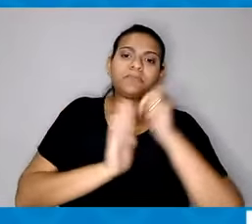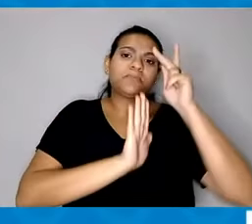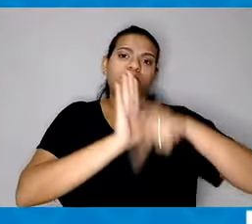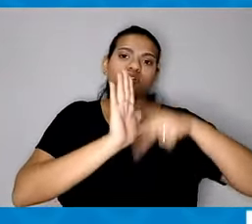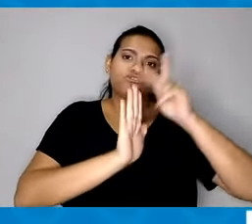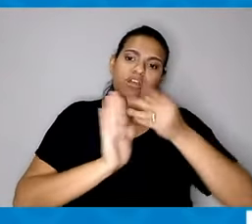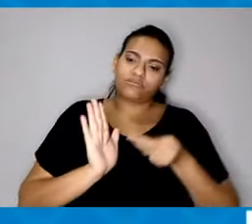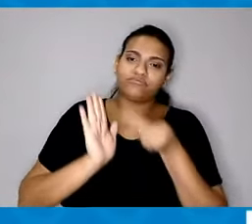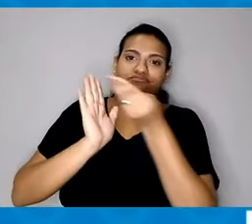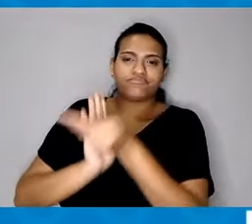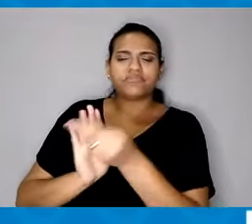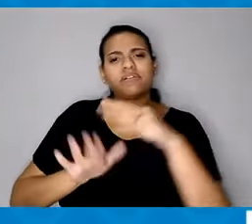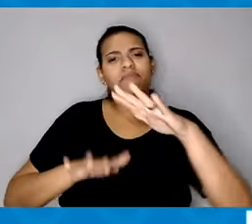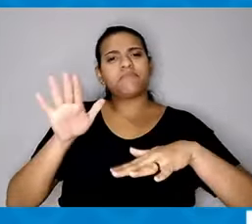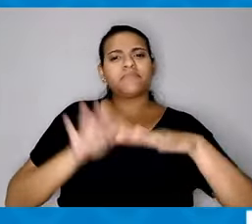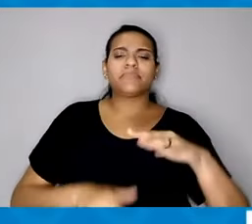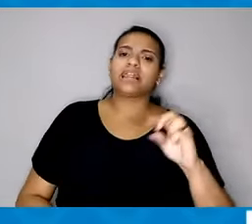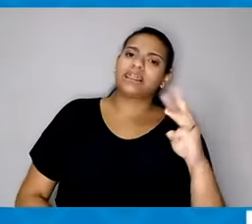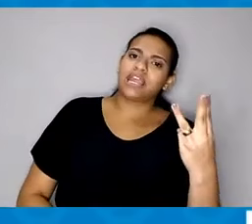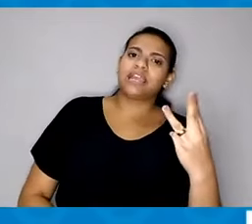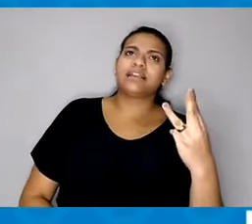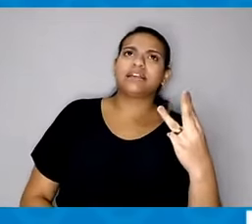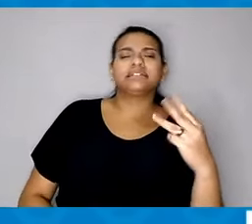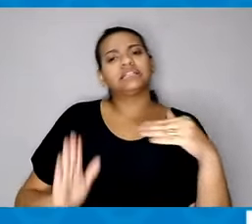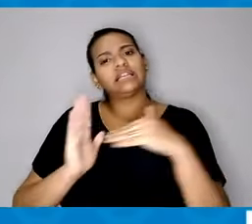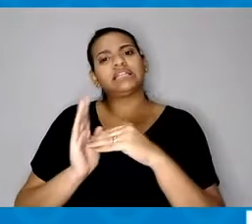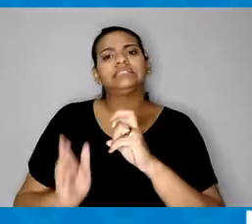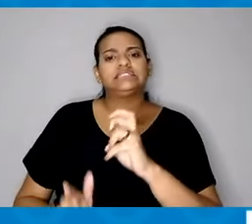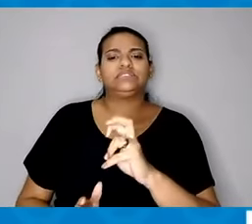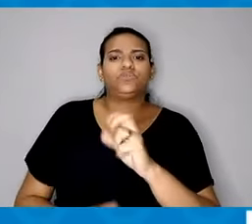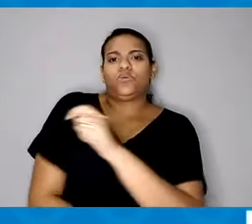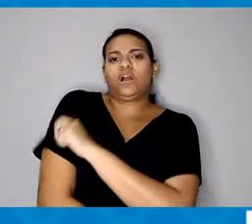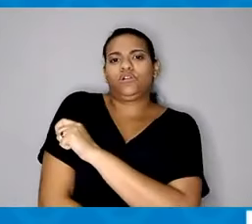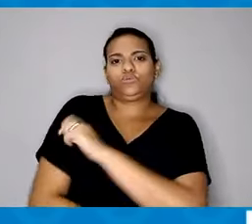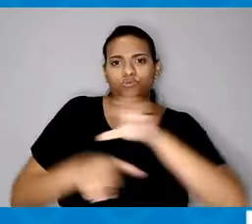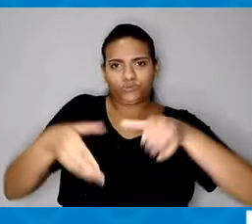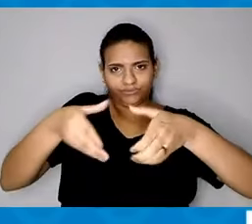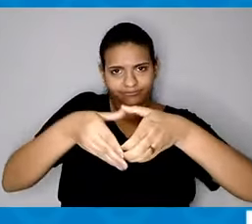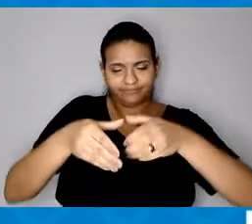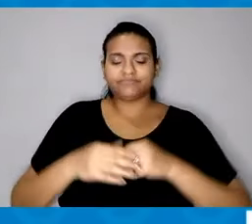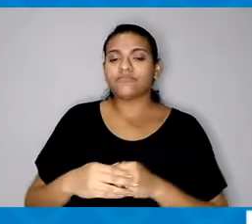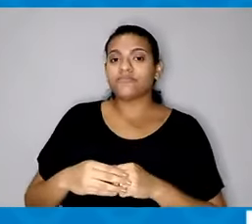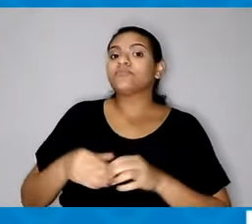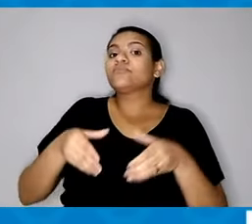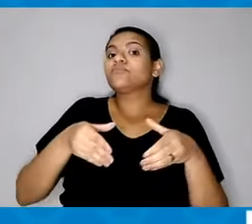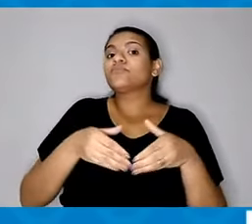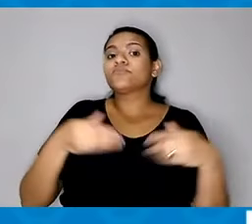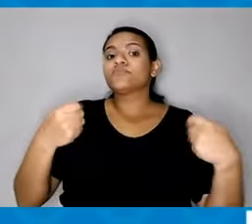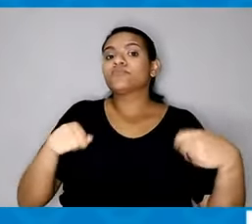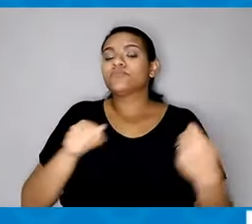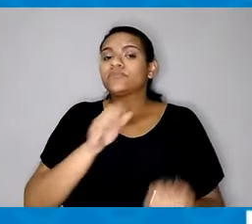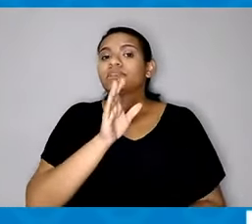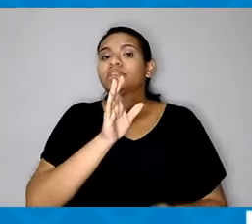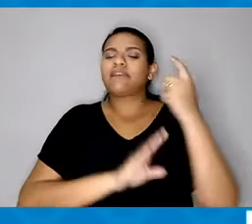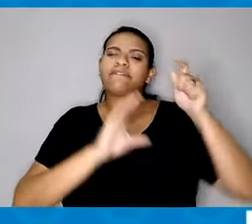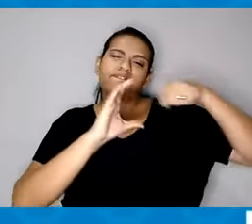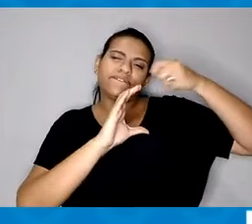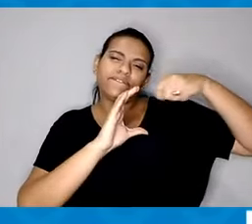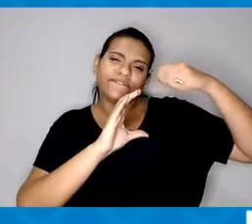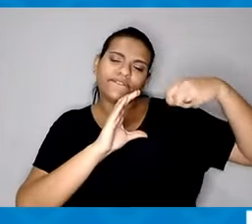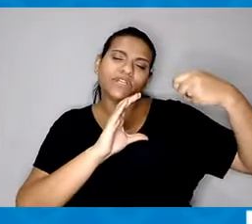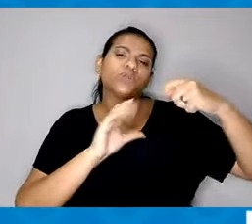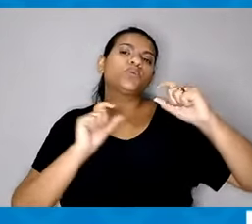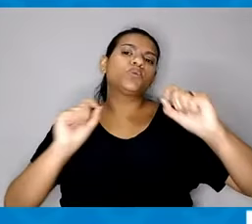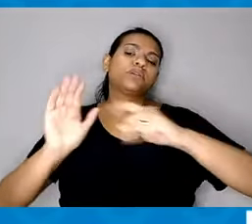ter de 3 a 5 alunos. Já as equipes devem produzir um vídeo depoimento em que apresentem a ideia do projeto, a